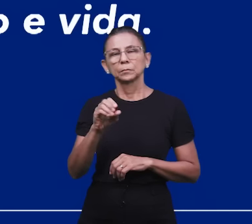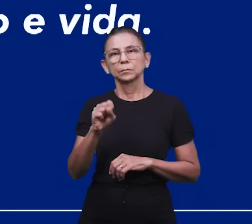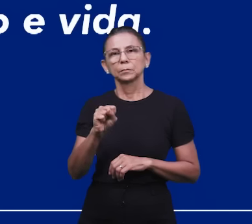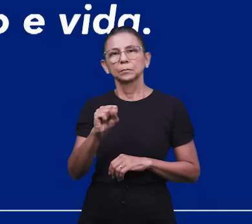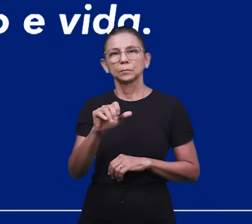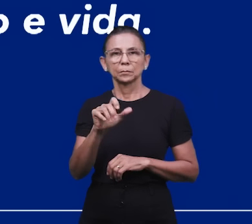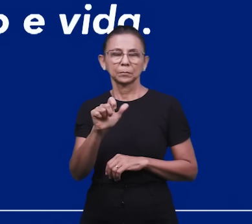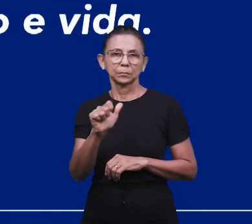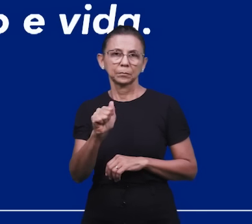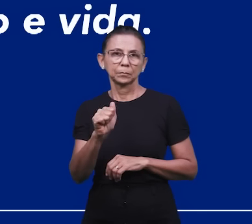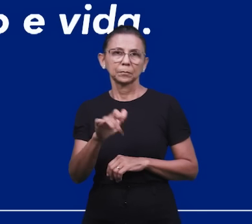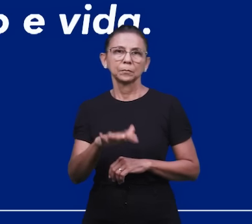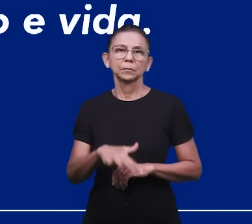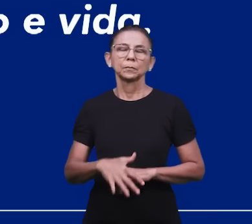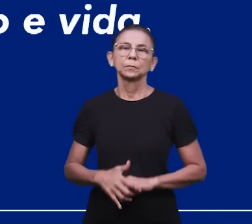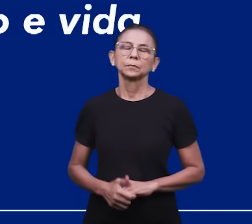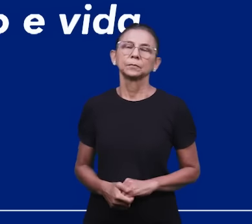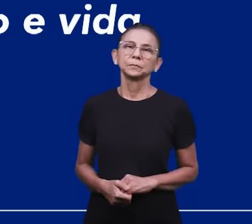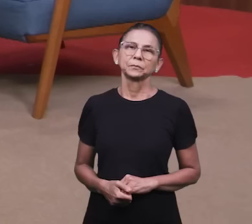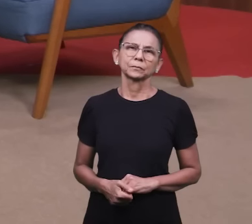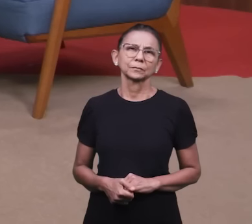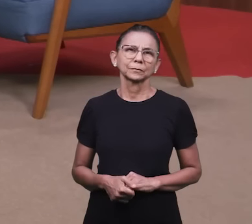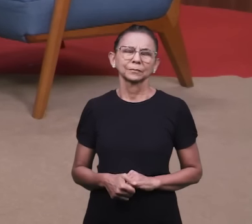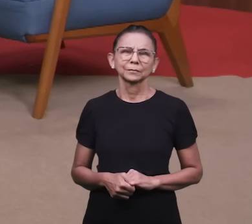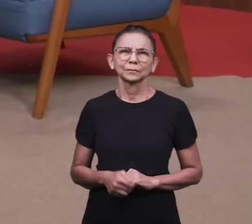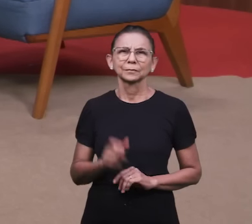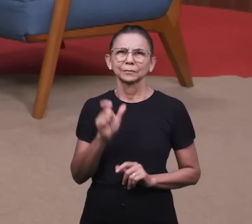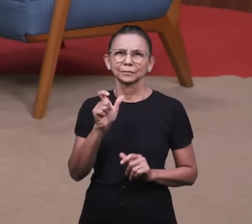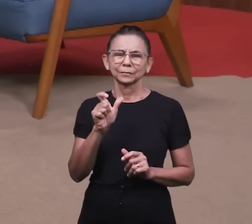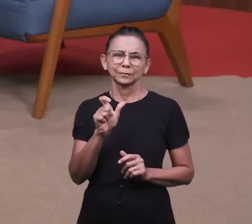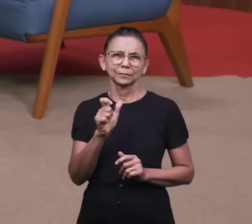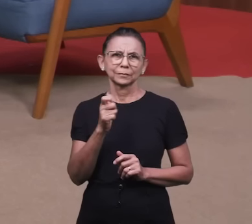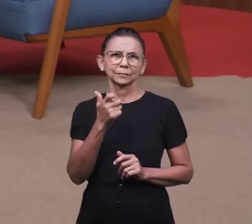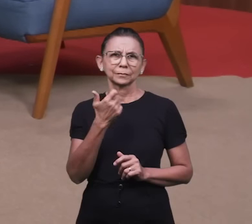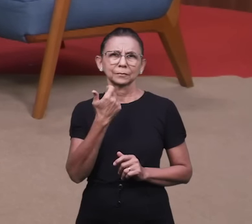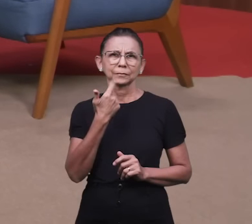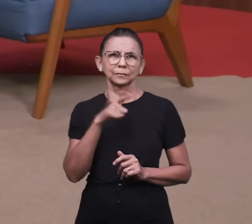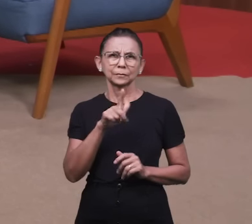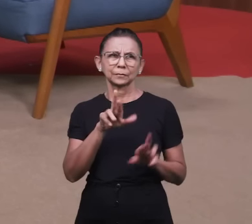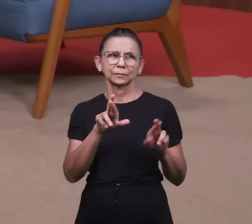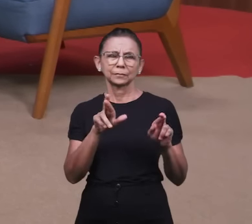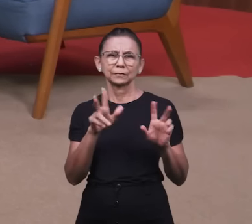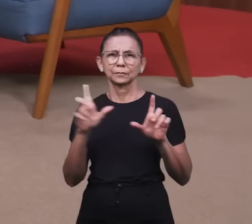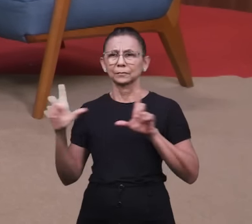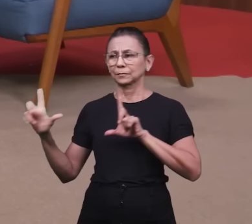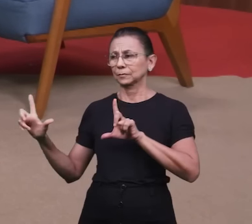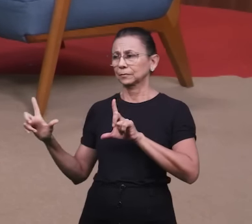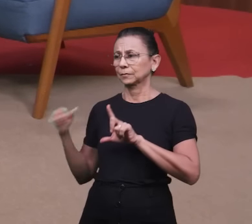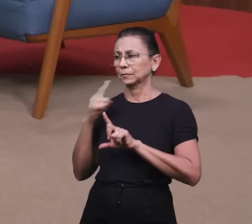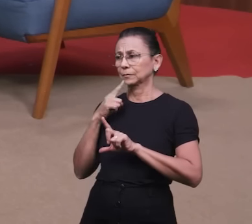se foi em português né Sérgio então lá e breve viu se foi em inglês enfim